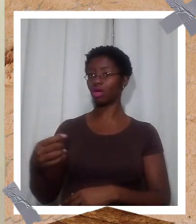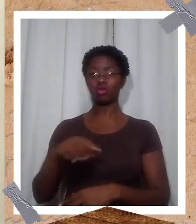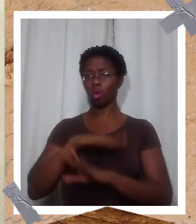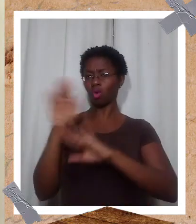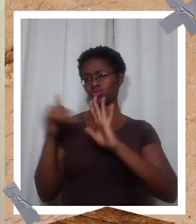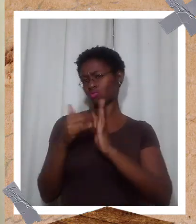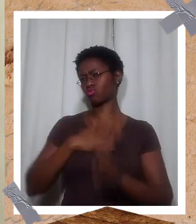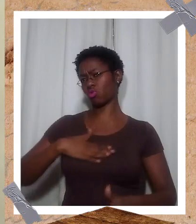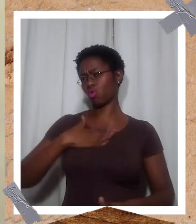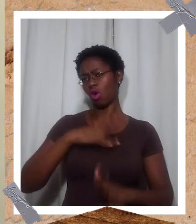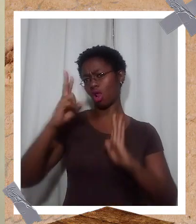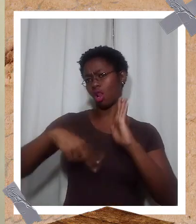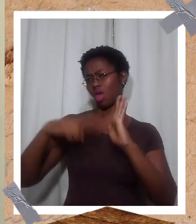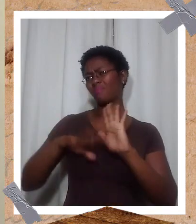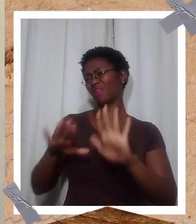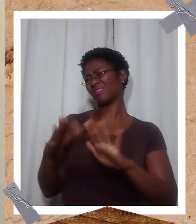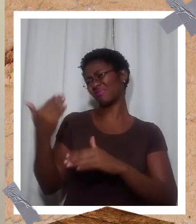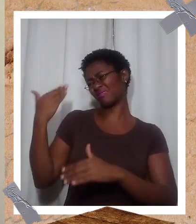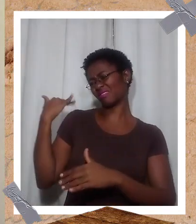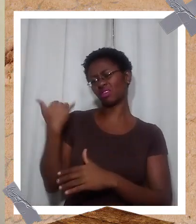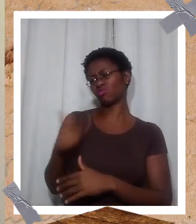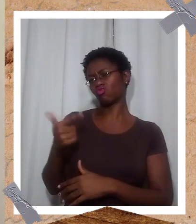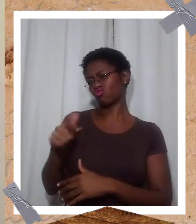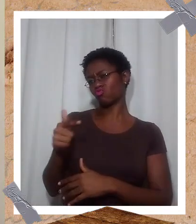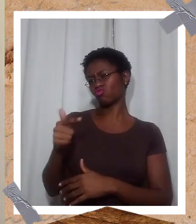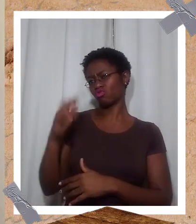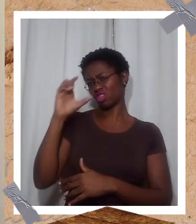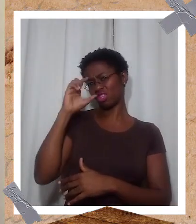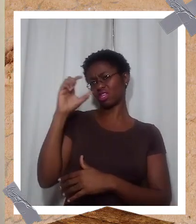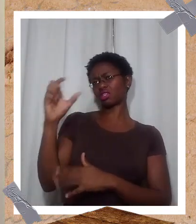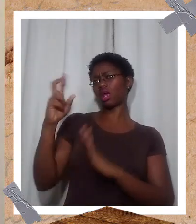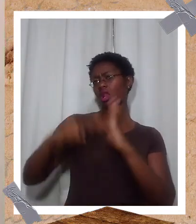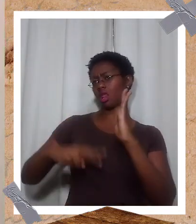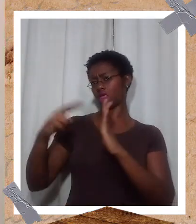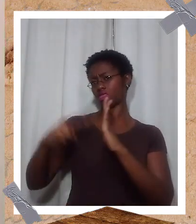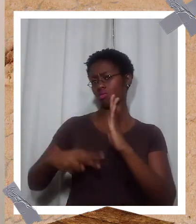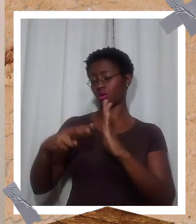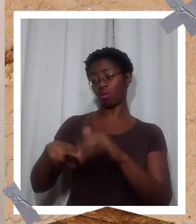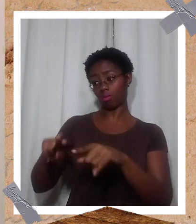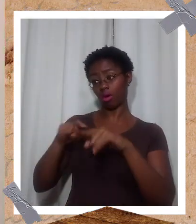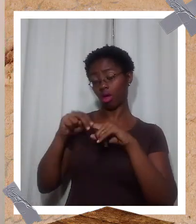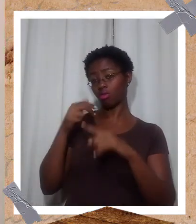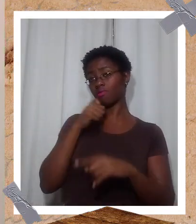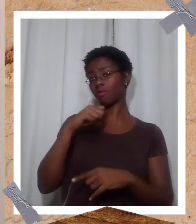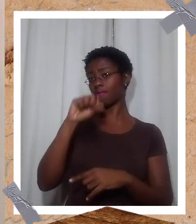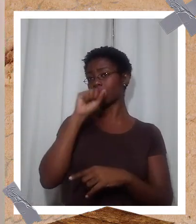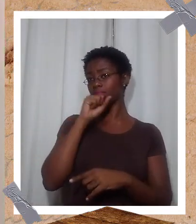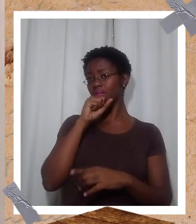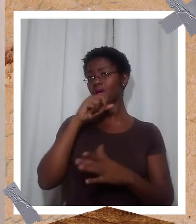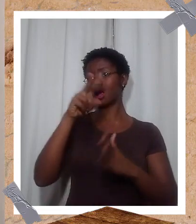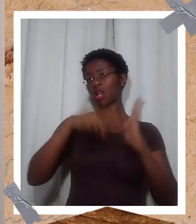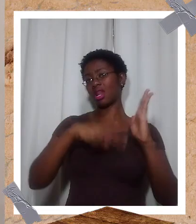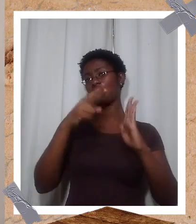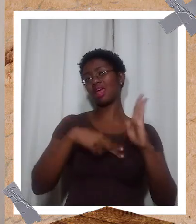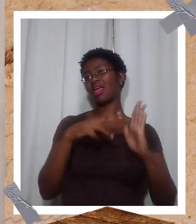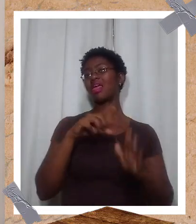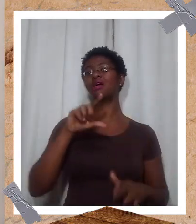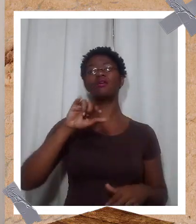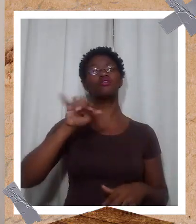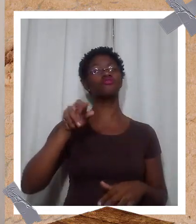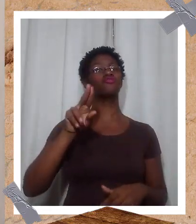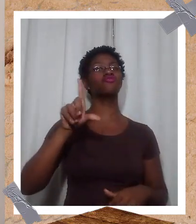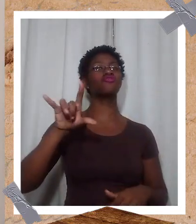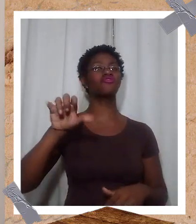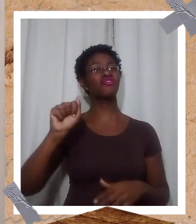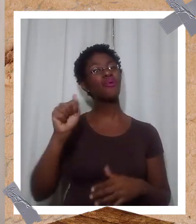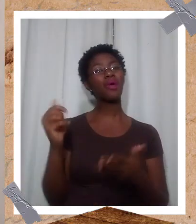ainda nenhum interesse por leitura, por algum tipo de leitura, porque minha mãe vem da leitura de Júlia, Bianca,